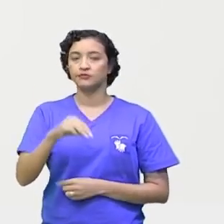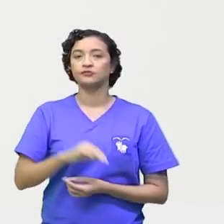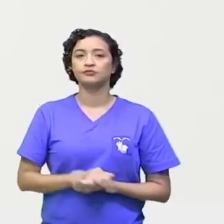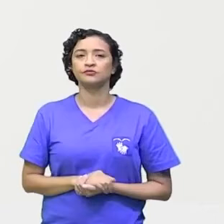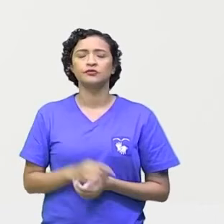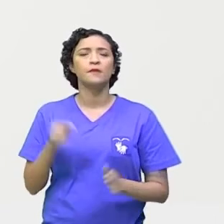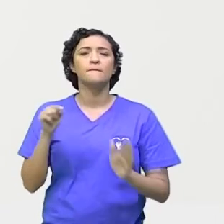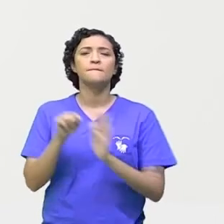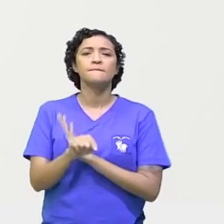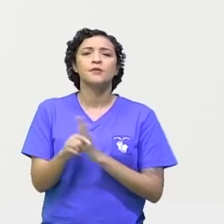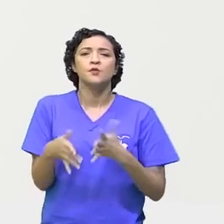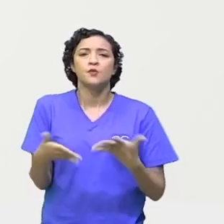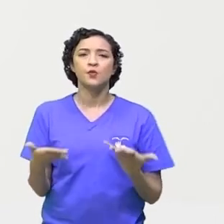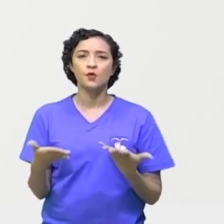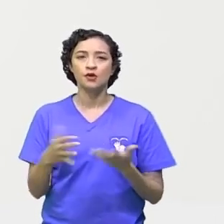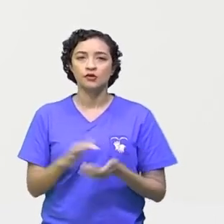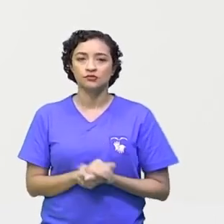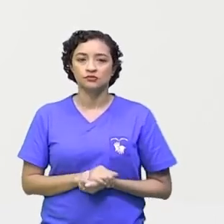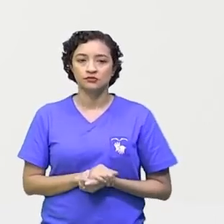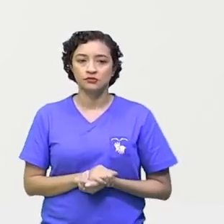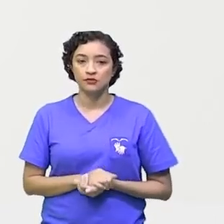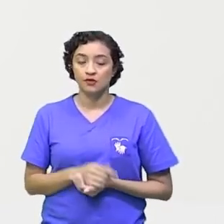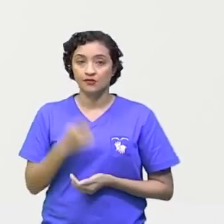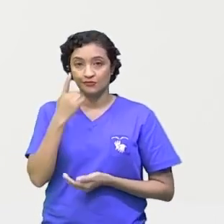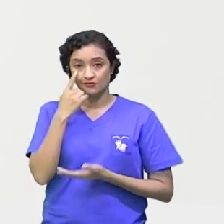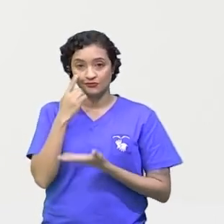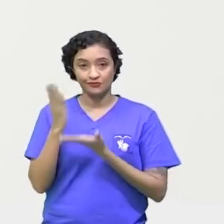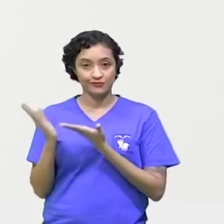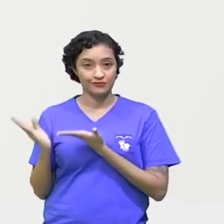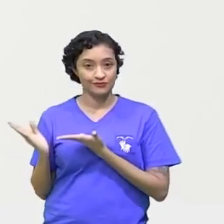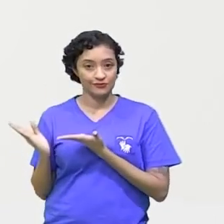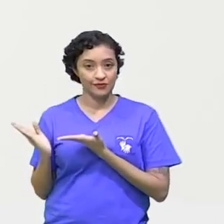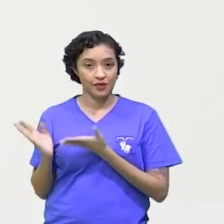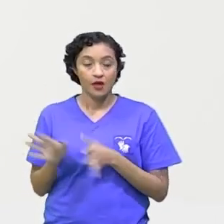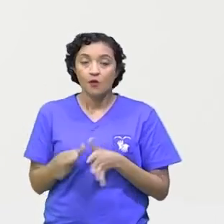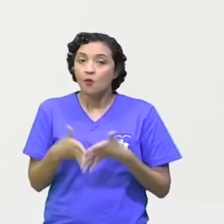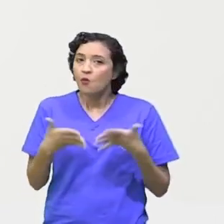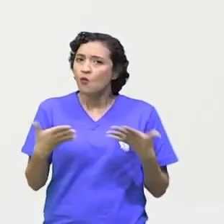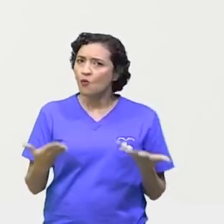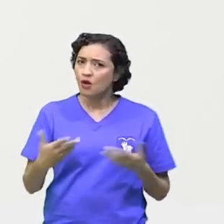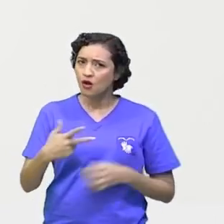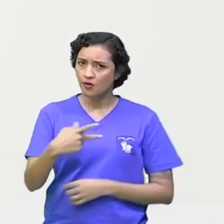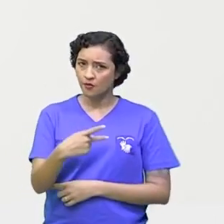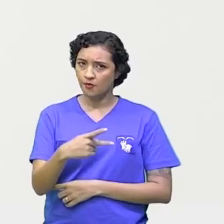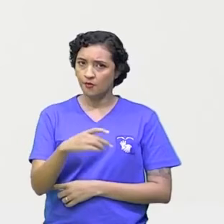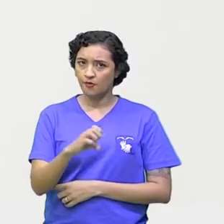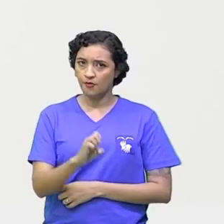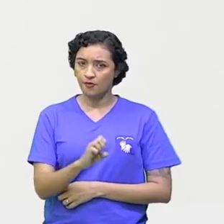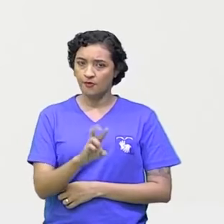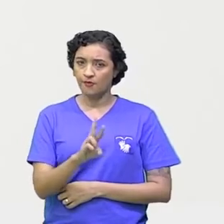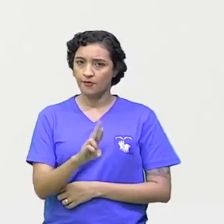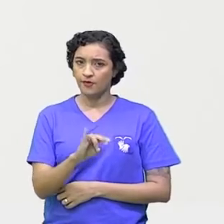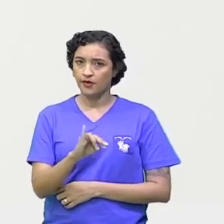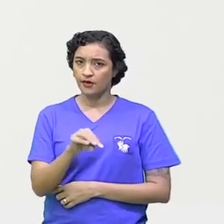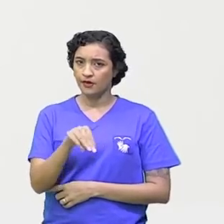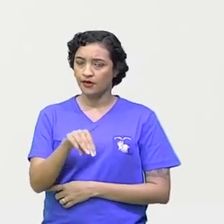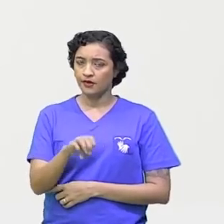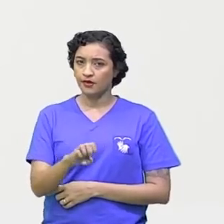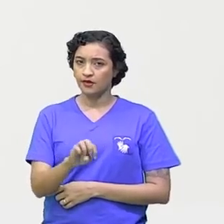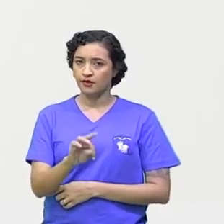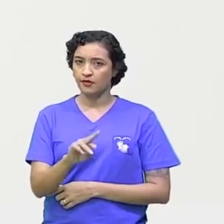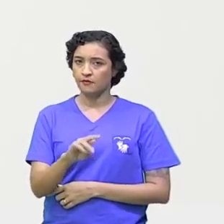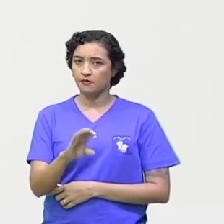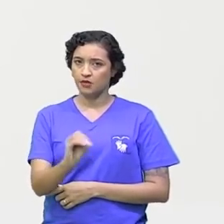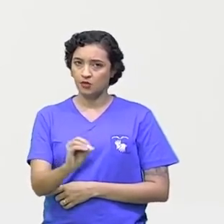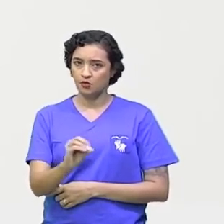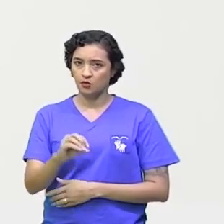estou perguntando? Qual é o perímetro desse campo de futebol?